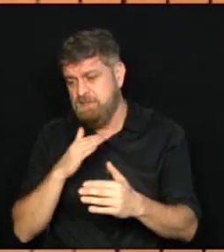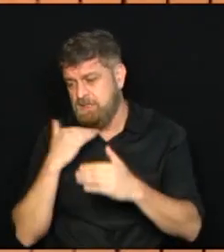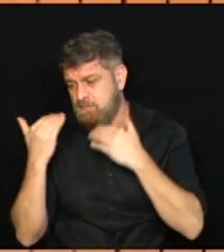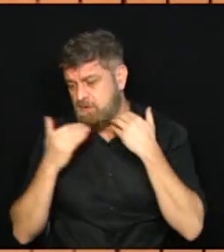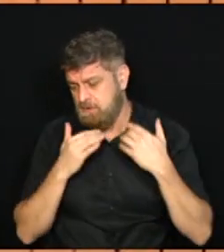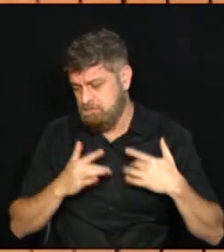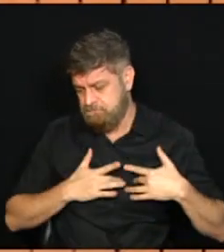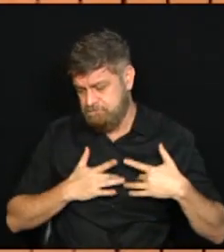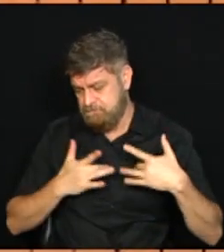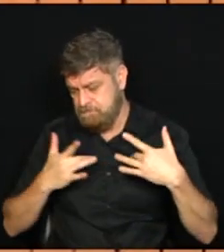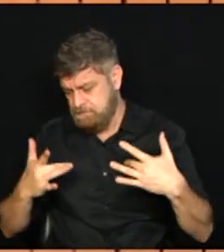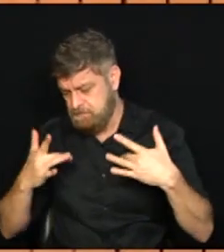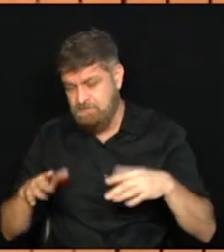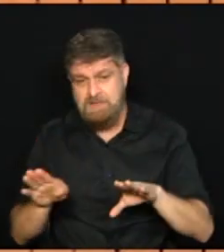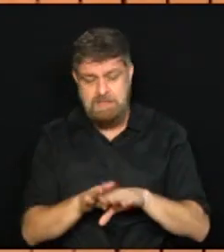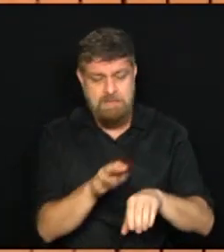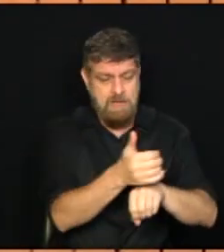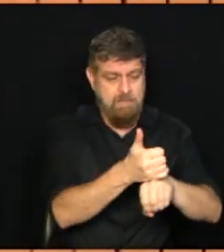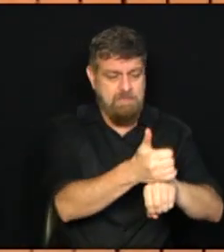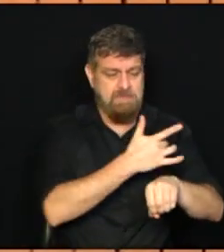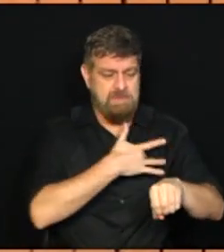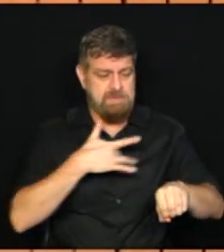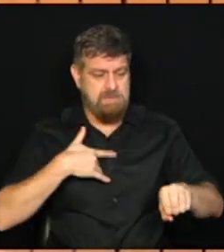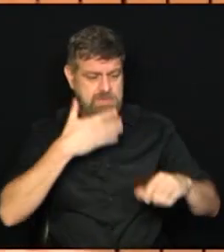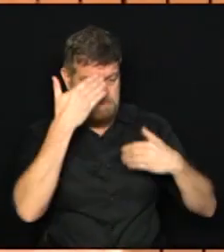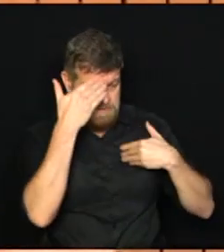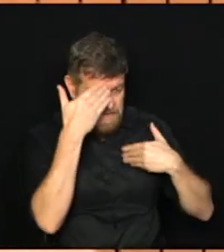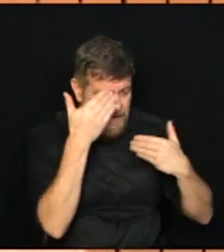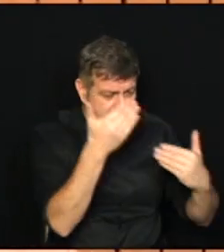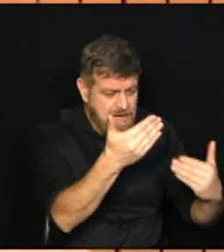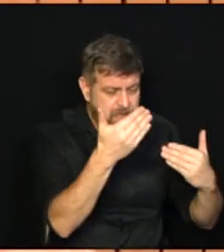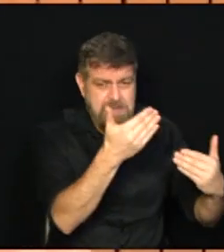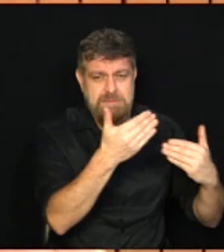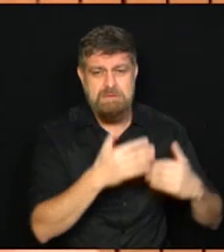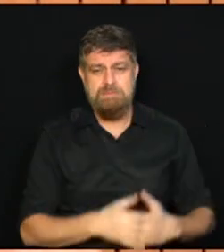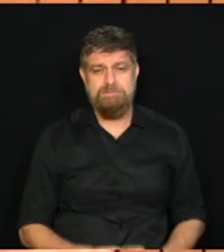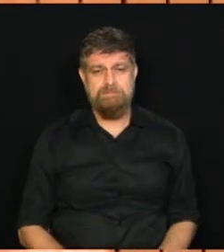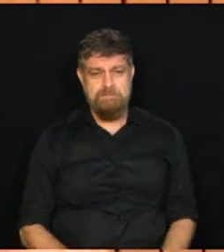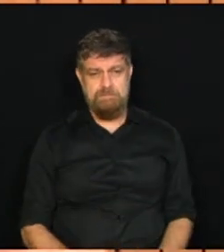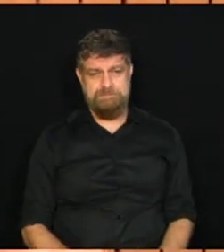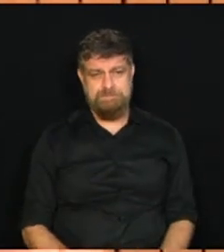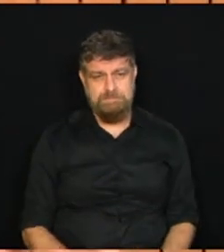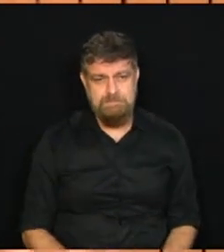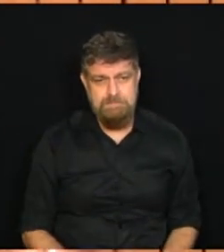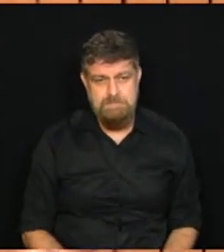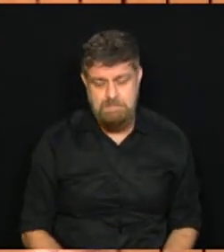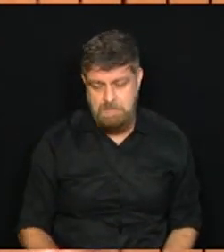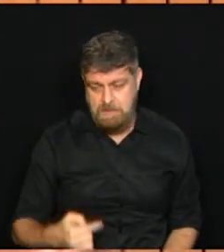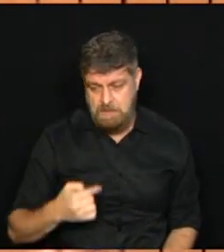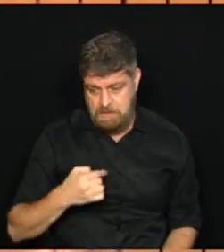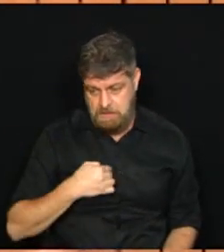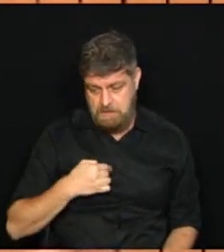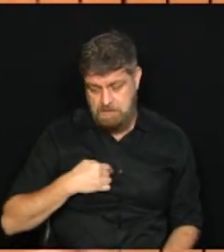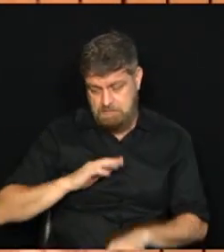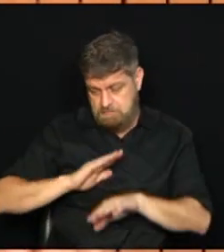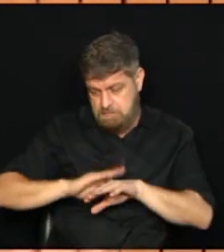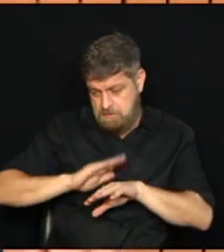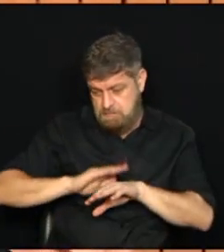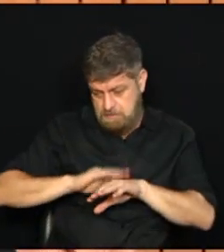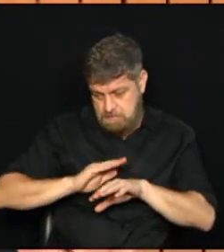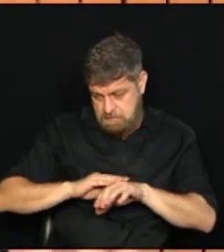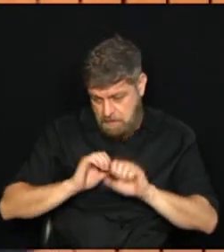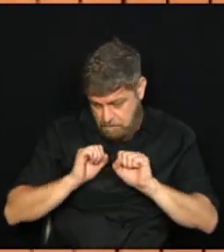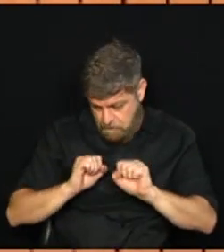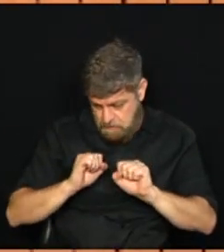a todos os profissionais da área de saúde. Senhor secretário, eu vou tomar liberdade, eu